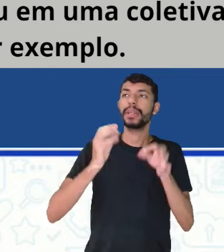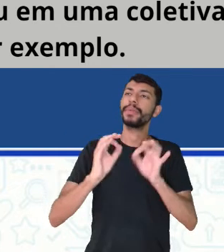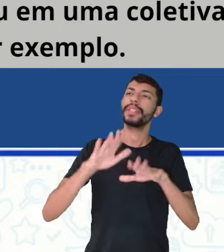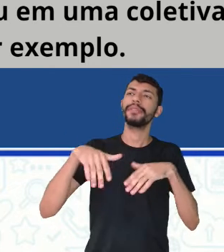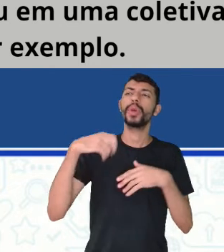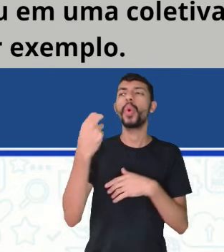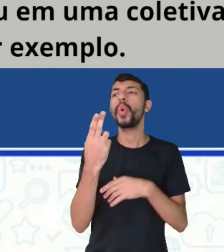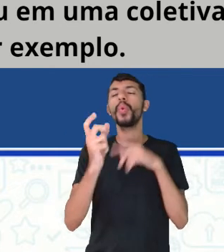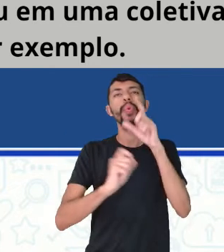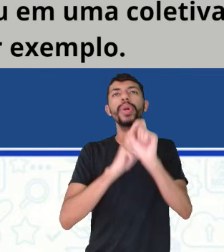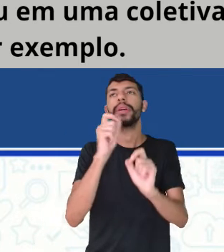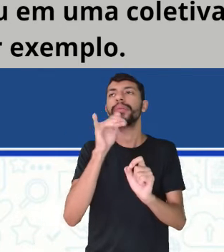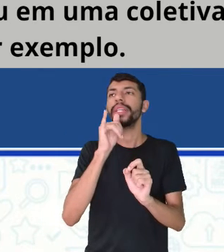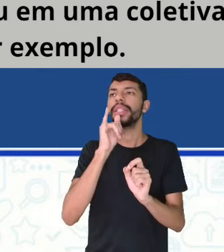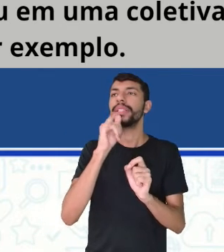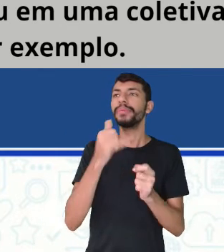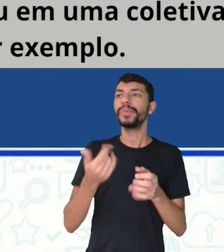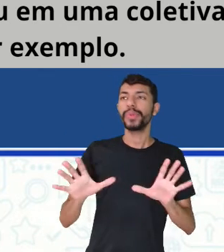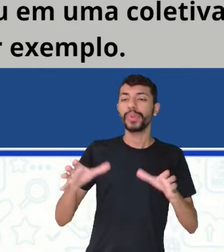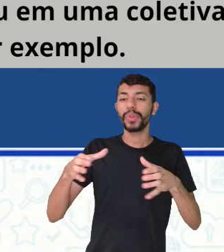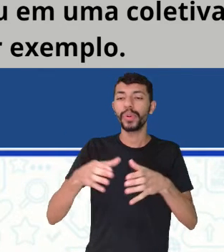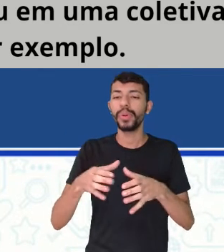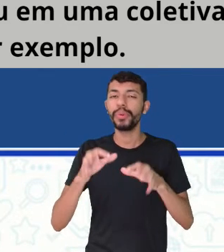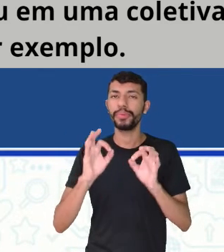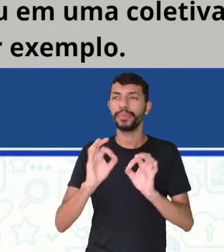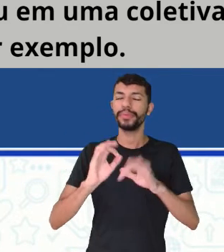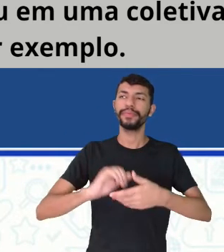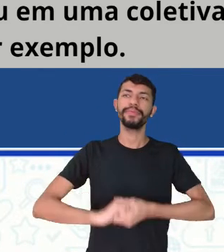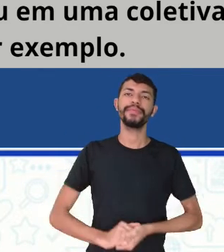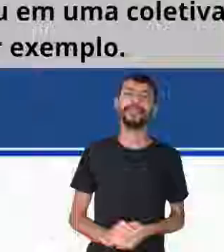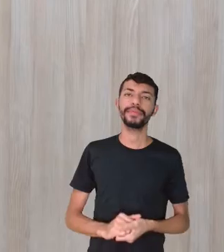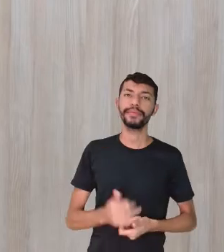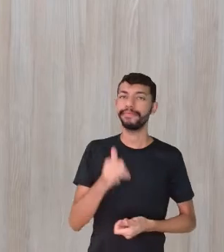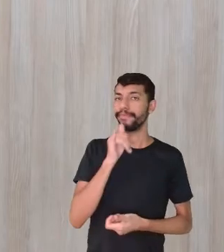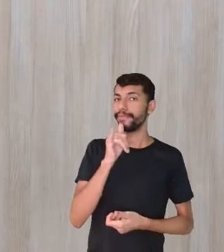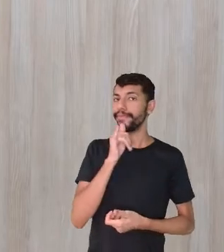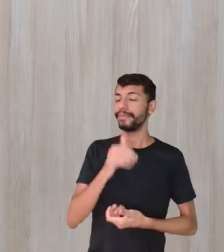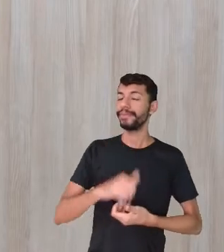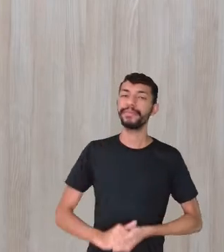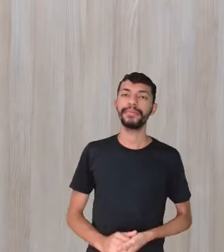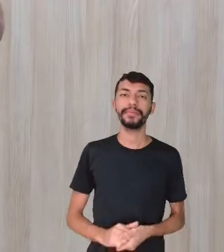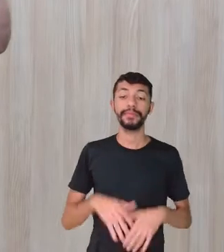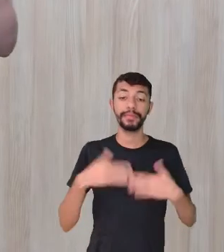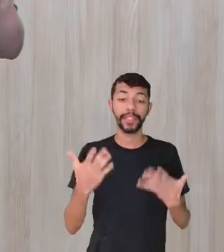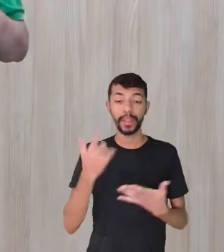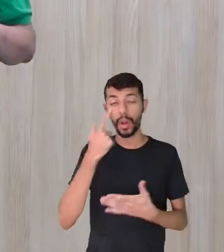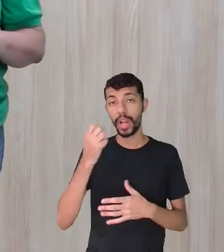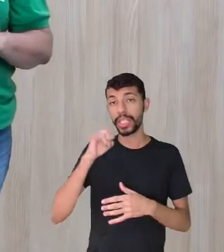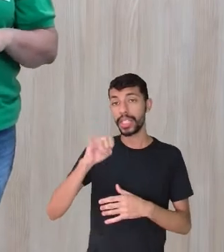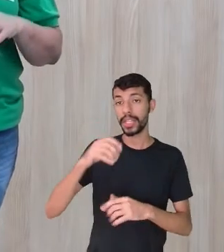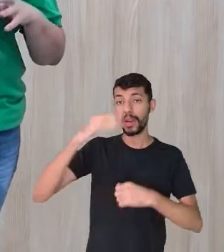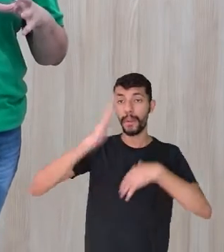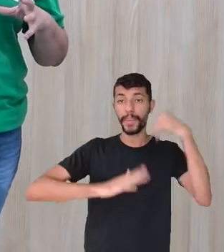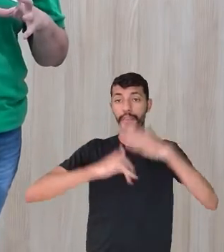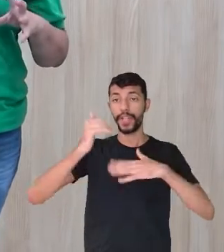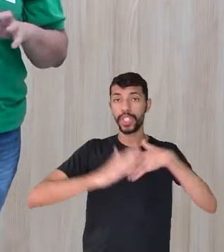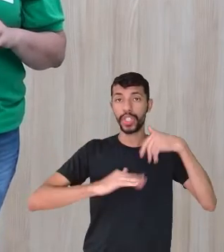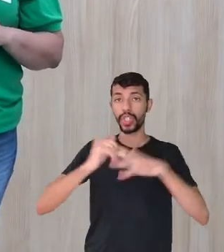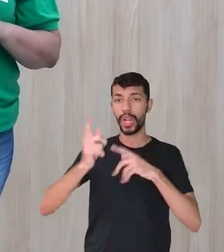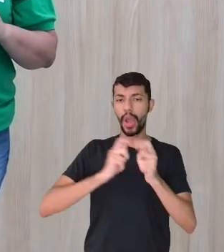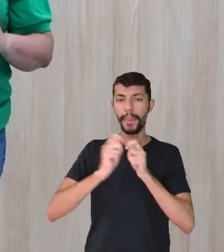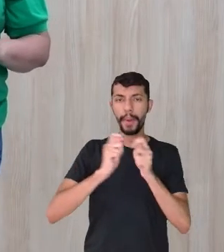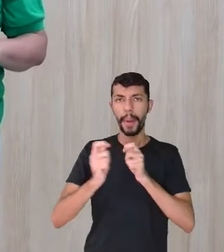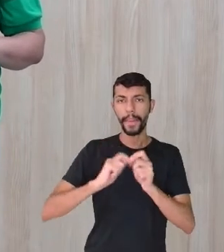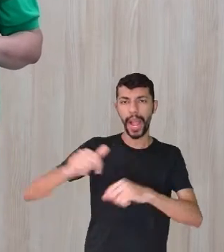uma coletiva de imprensa, por exemplo. Então, se aquele jornalista ele está na rua e